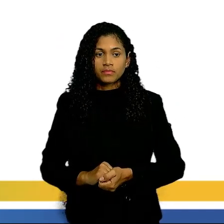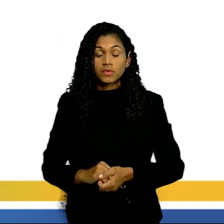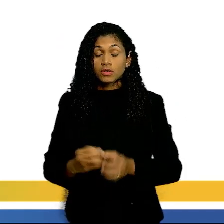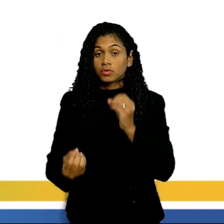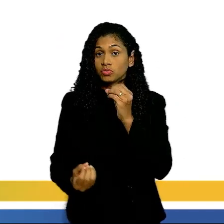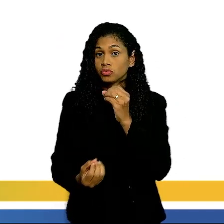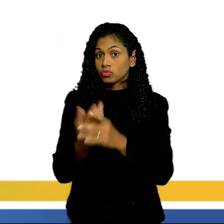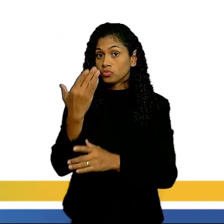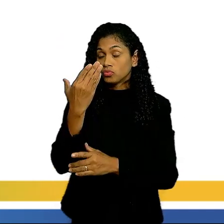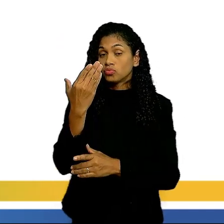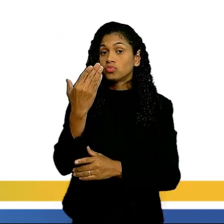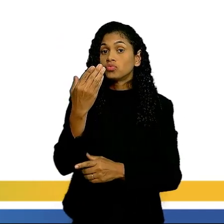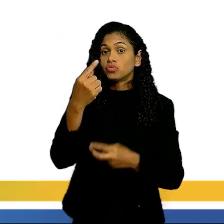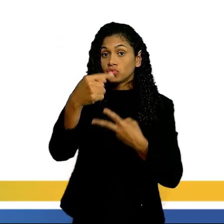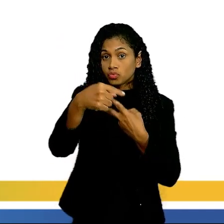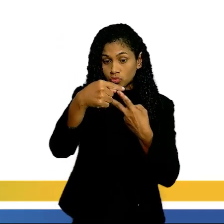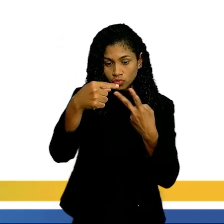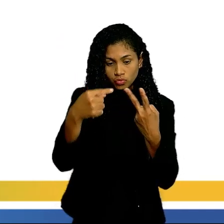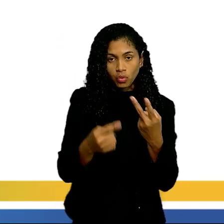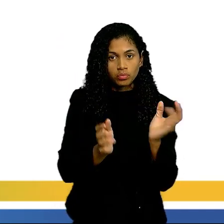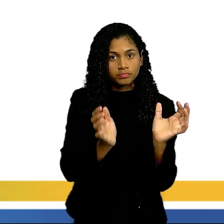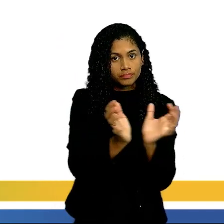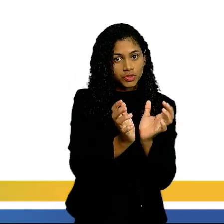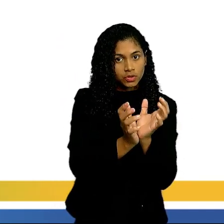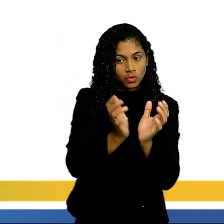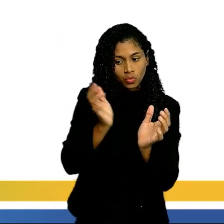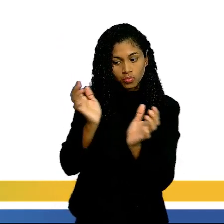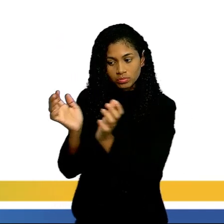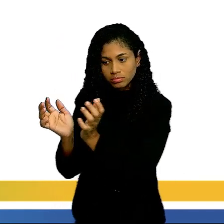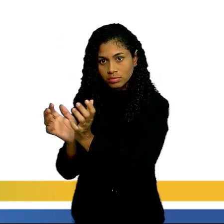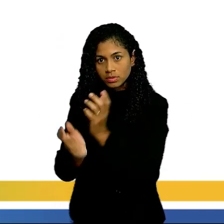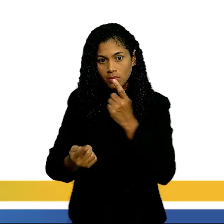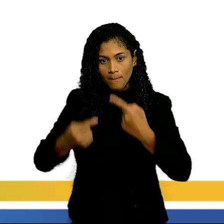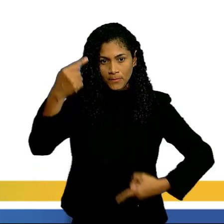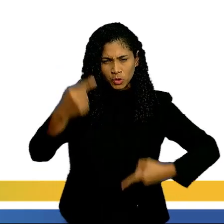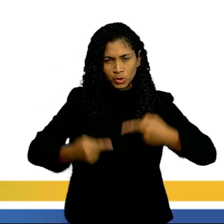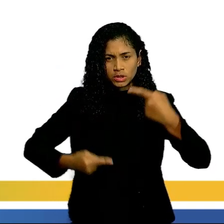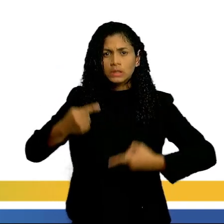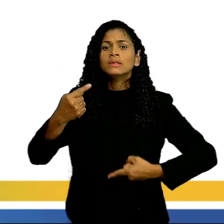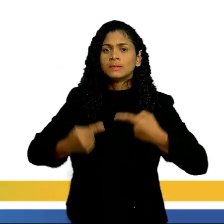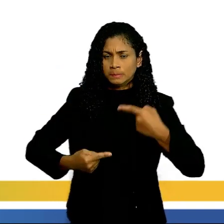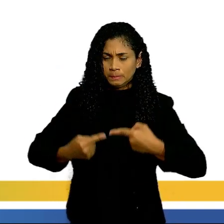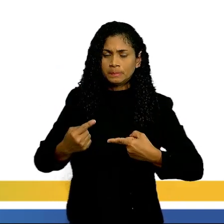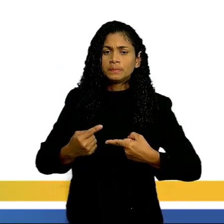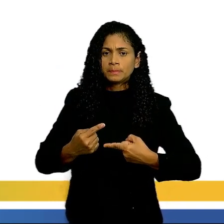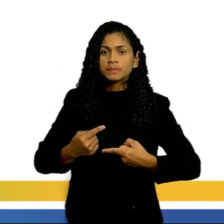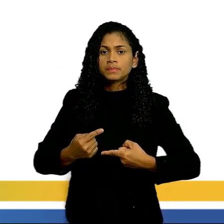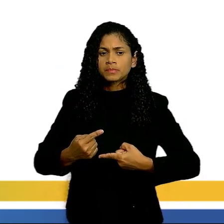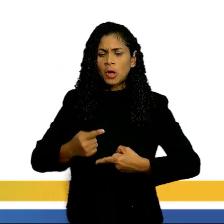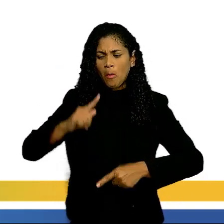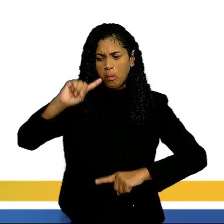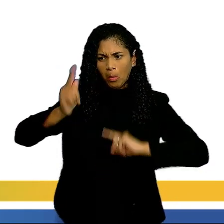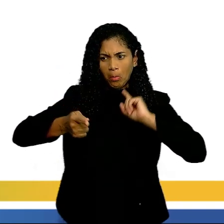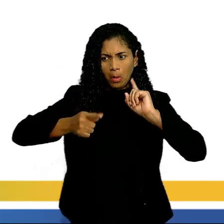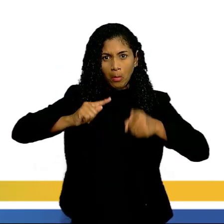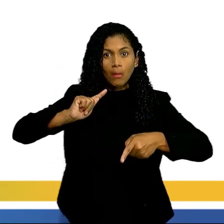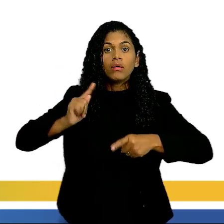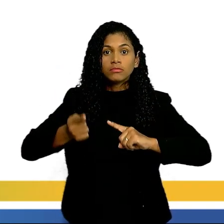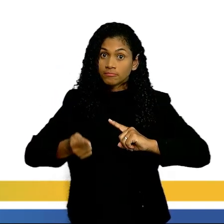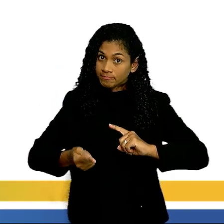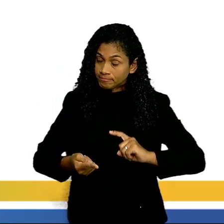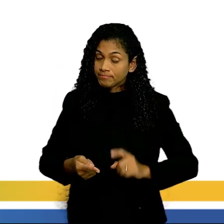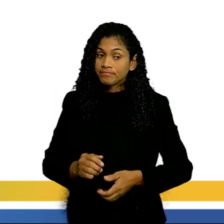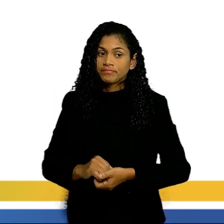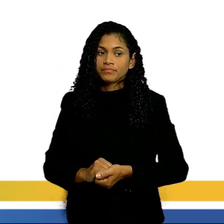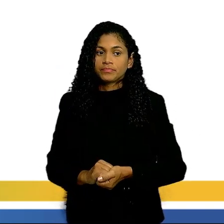Brasil, bem polêmicos também, porque a gente está aí vivenciando as vésperas da Segunda Guerra Mundial,